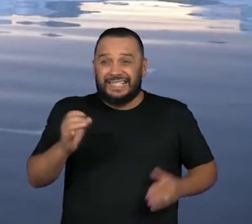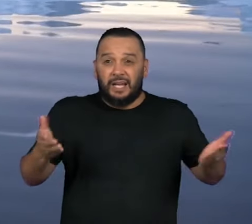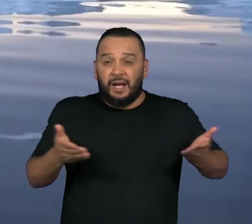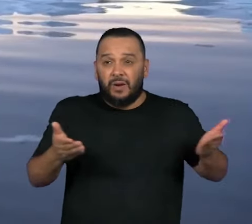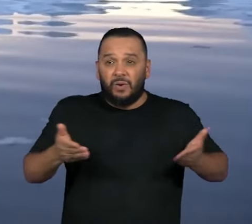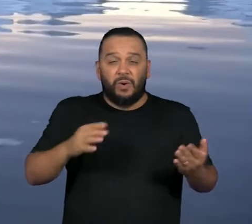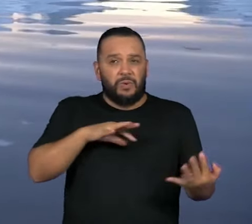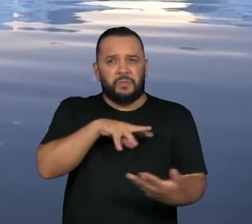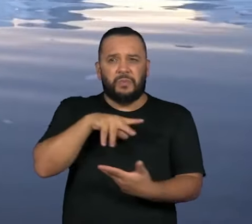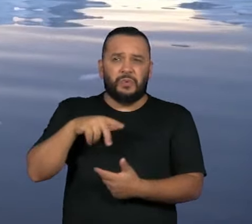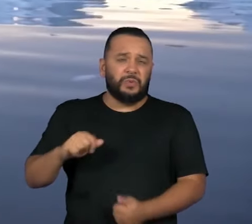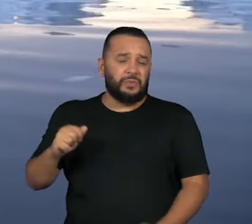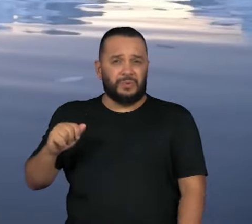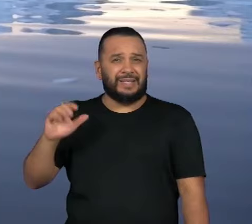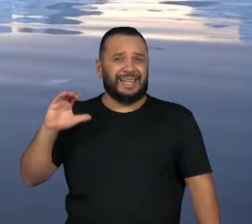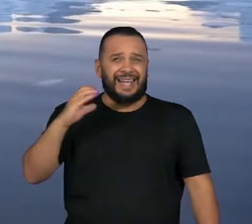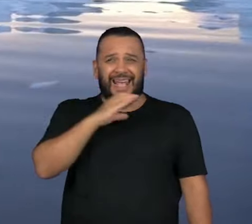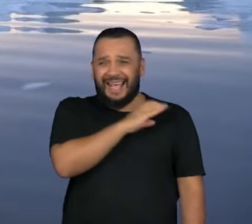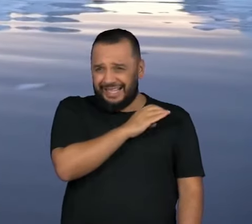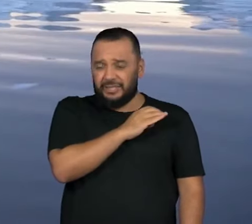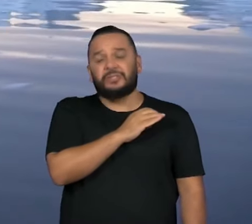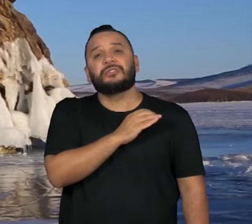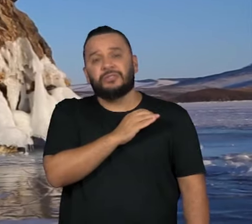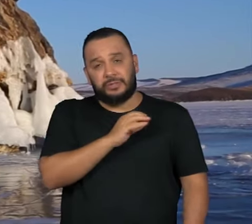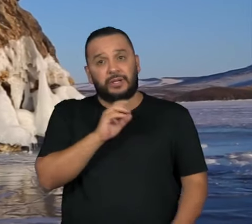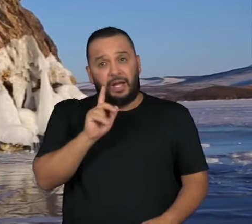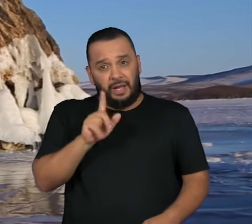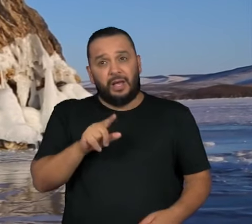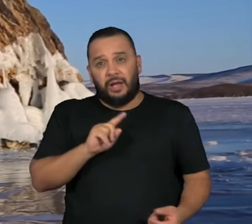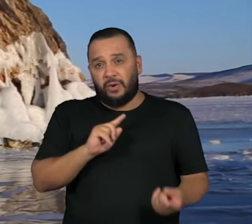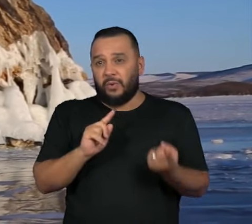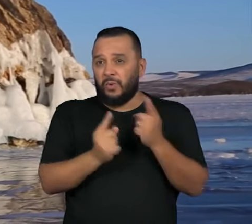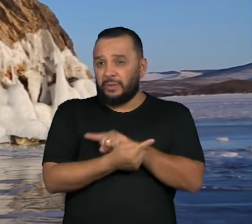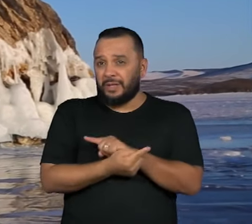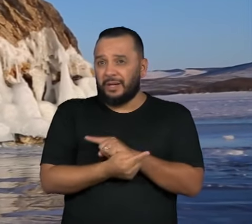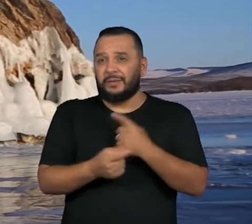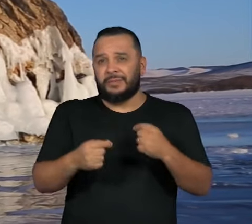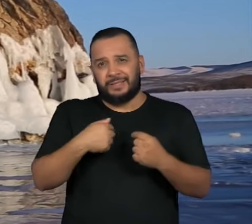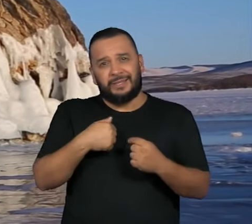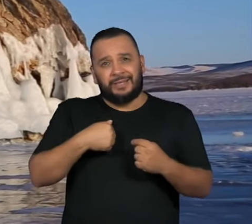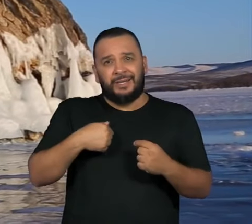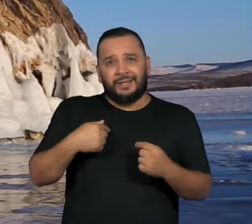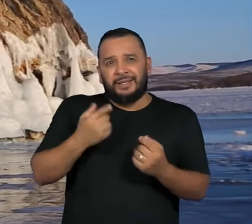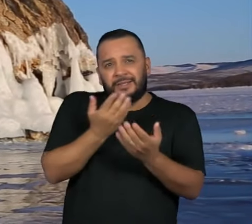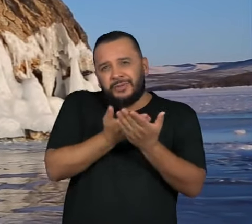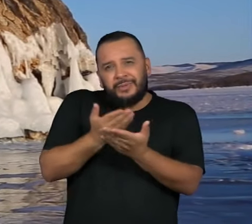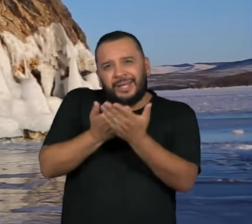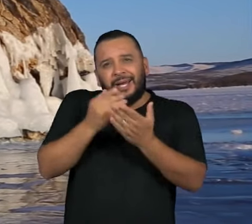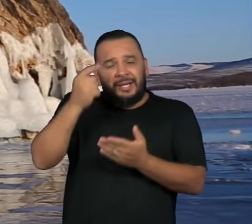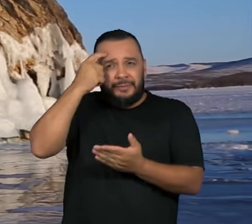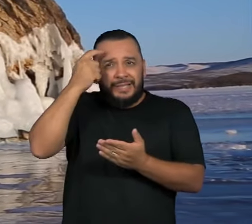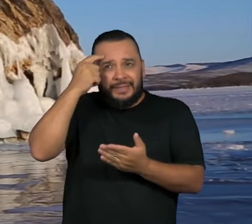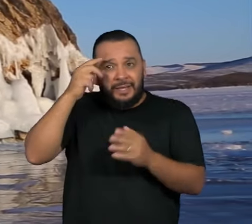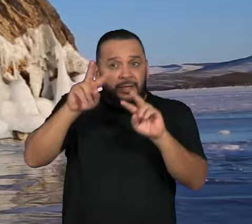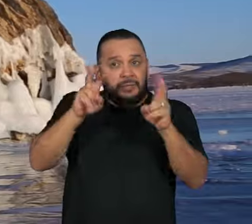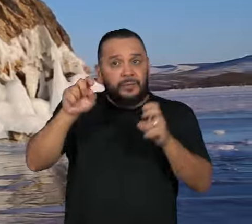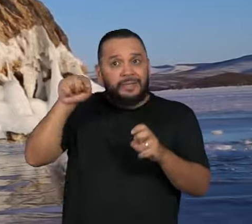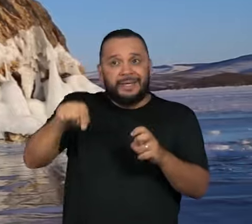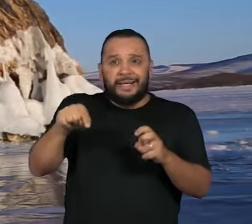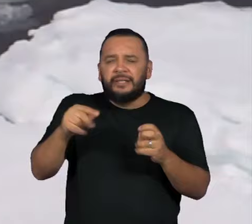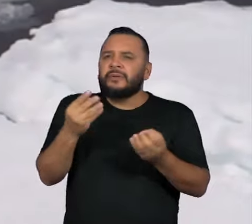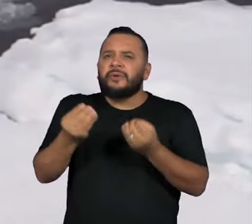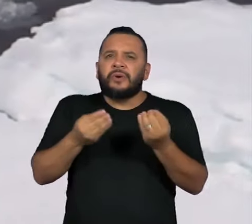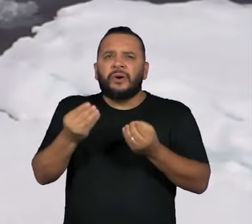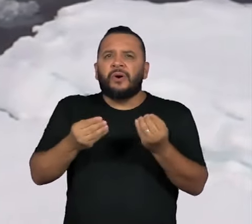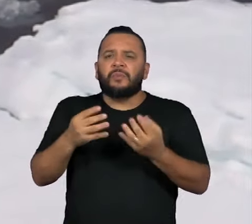aquecimento na escala global, talvez seja o contrário. Nós temos que montar cenários sobre isso e entender melhor essa